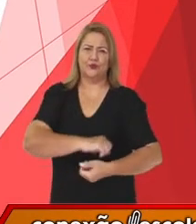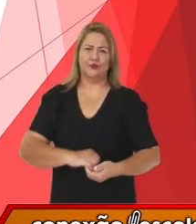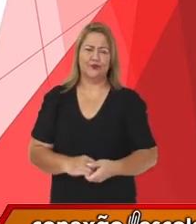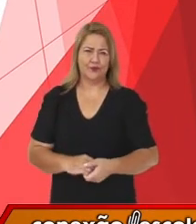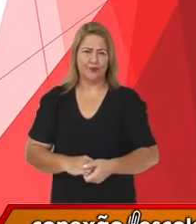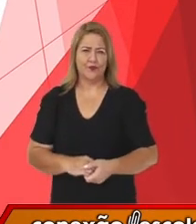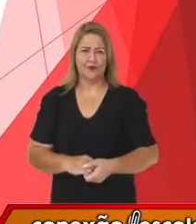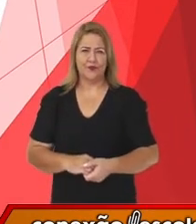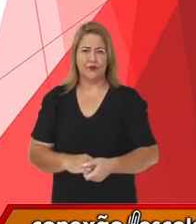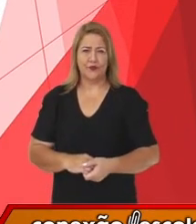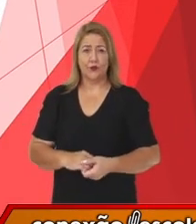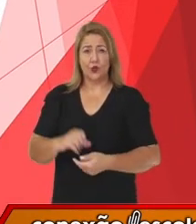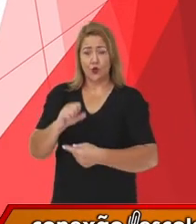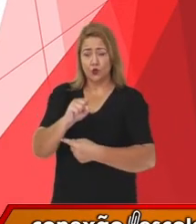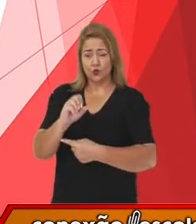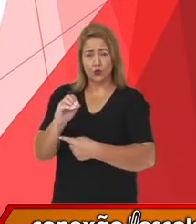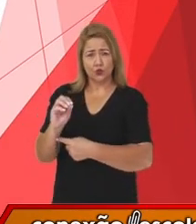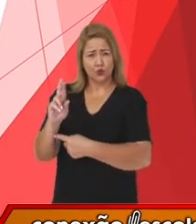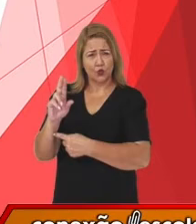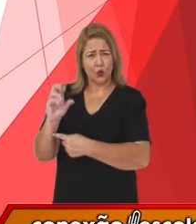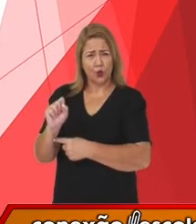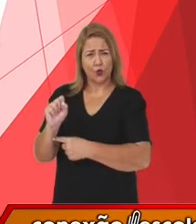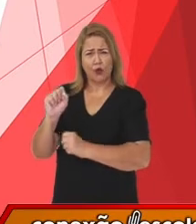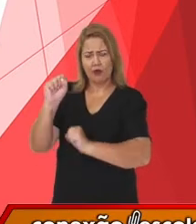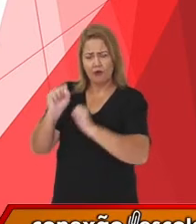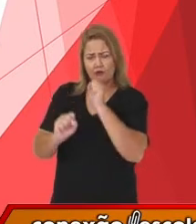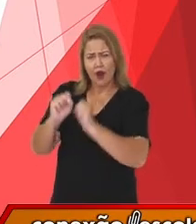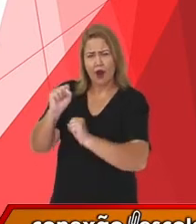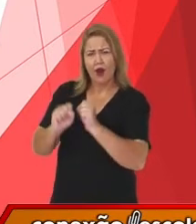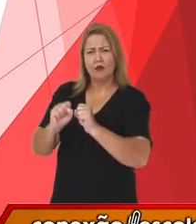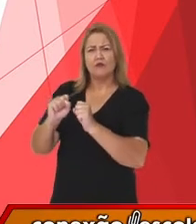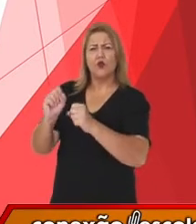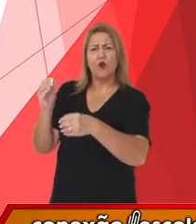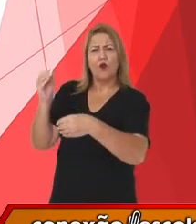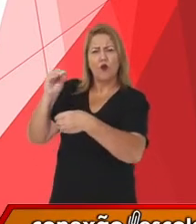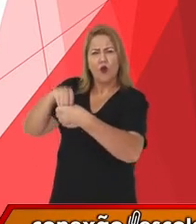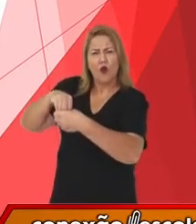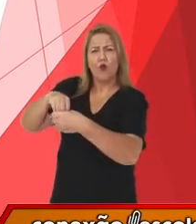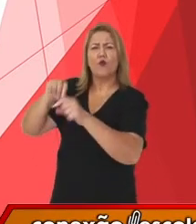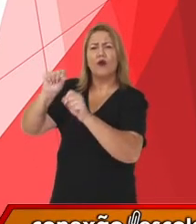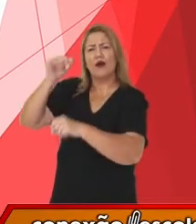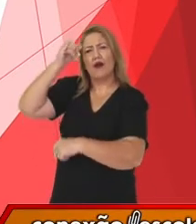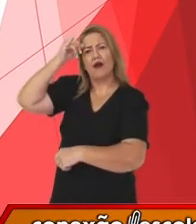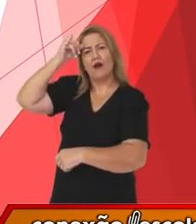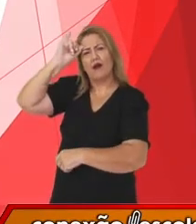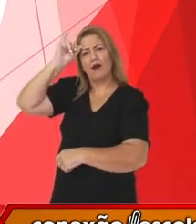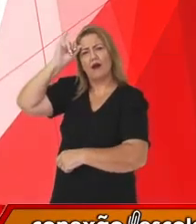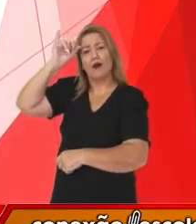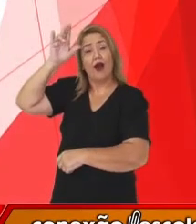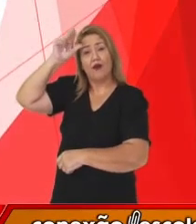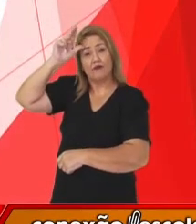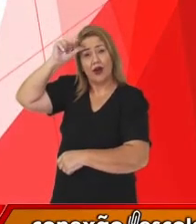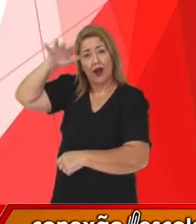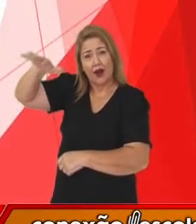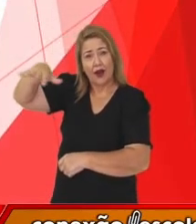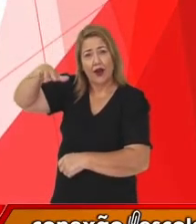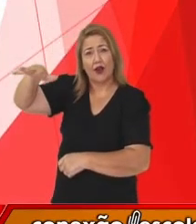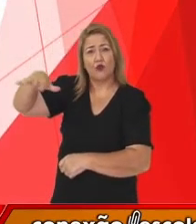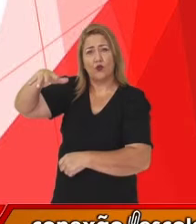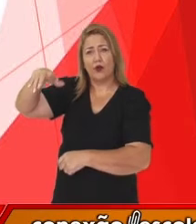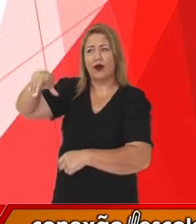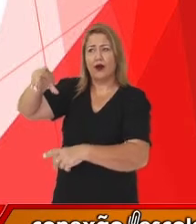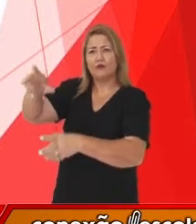Geralmente, esses antígenos eles vão sendo aplicados em cavalos e sendo retirados, então, para que as pessoas